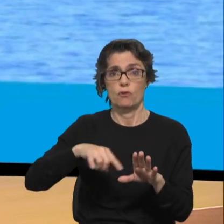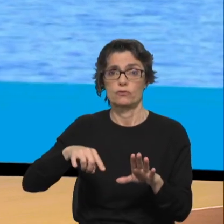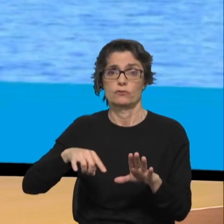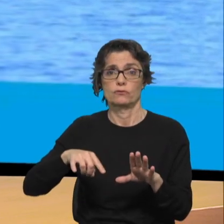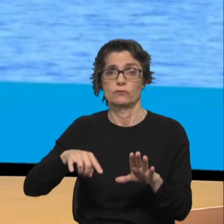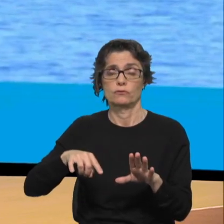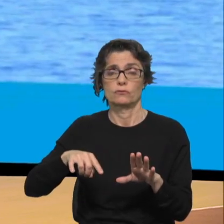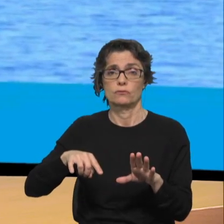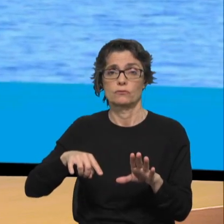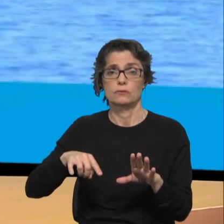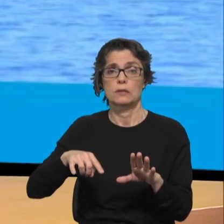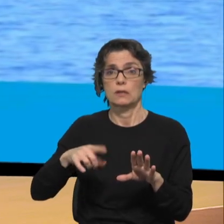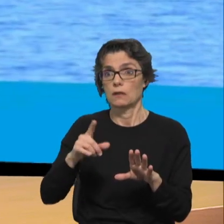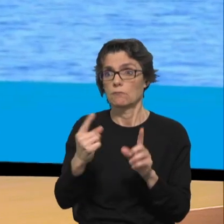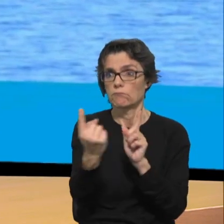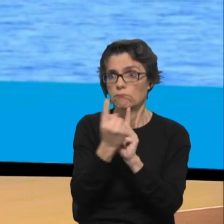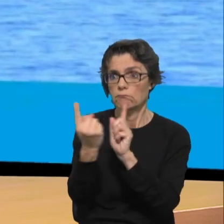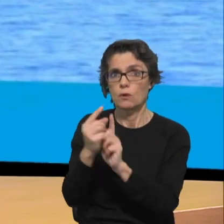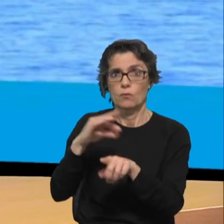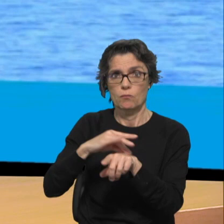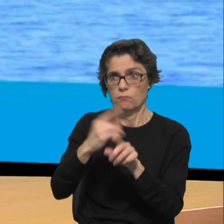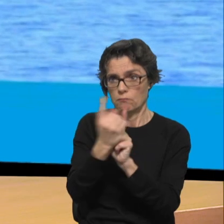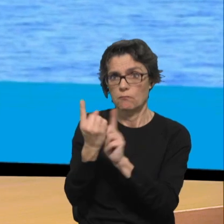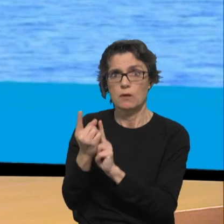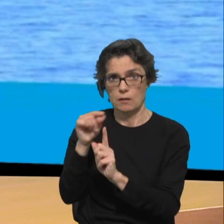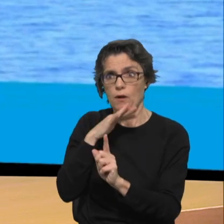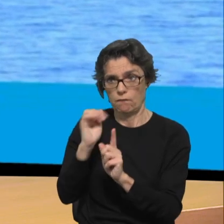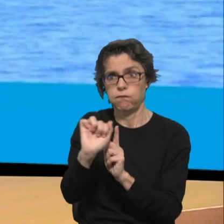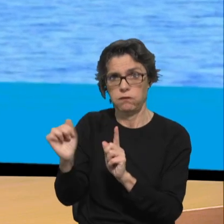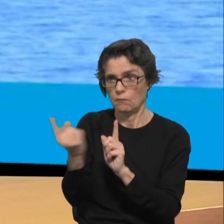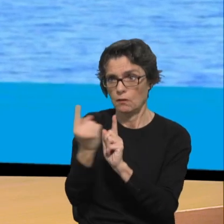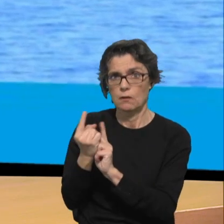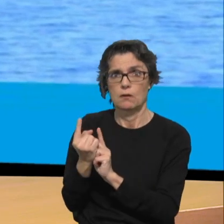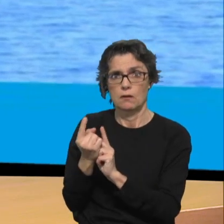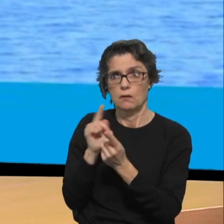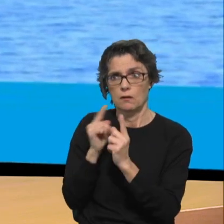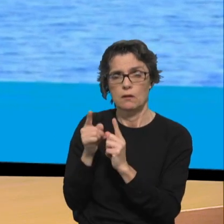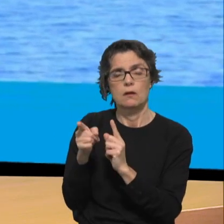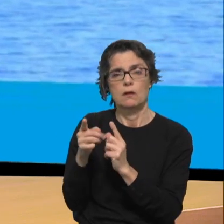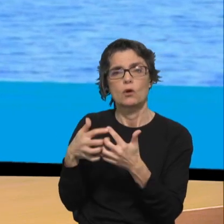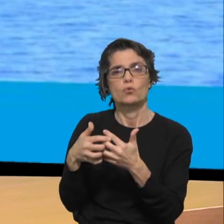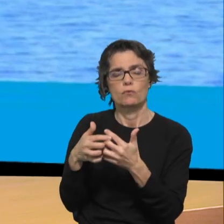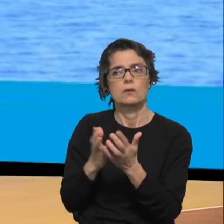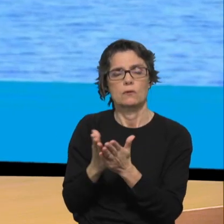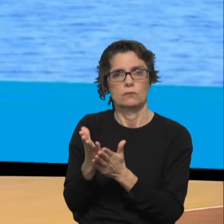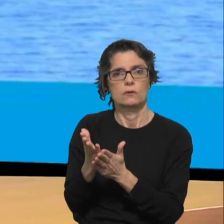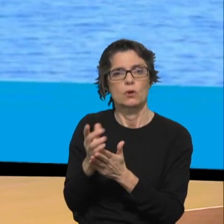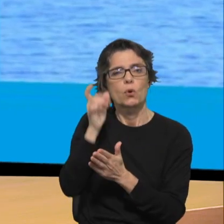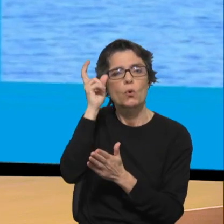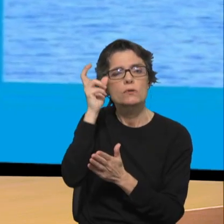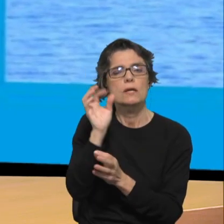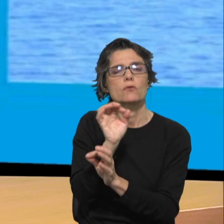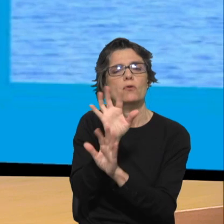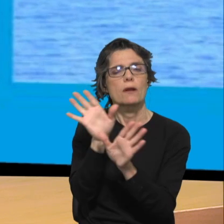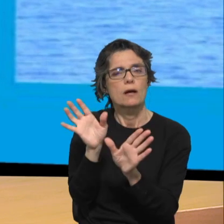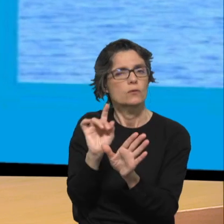do assunto com os doentes e com os familiares, sabemos que persistem muitas dúvidas, há conceitos que não são claros,